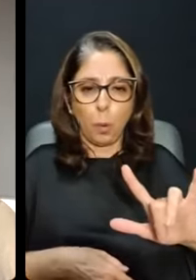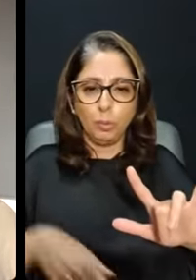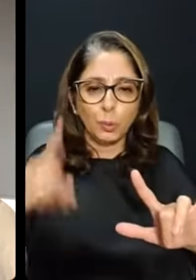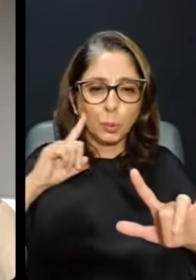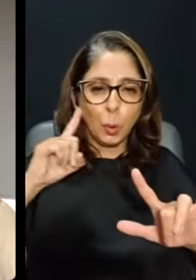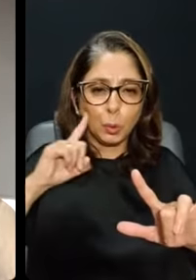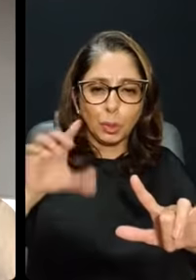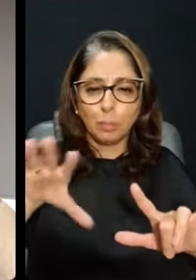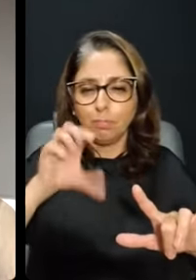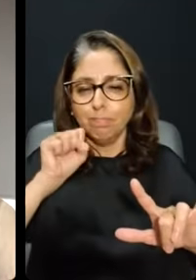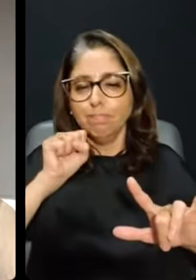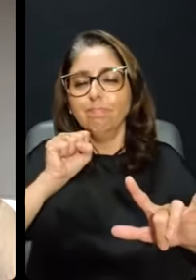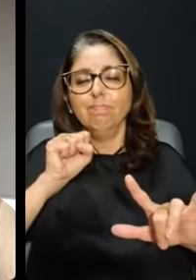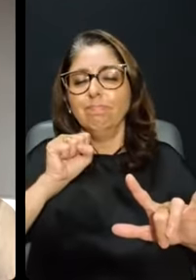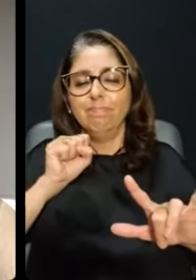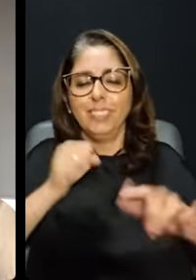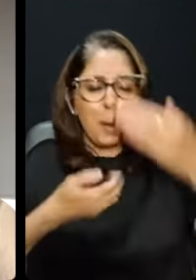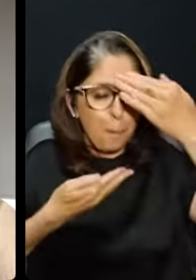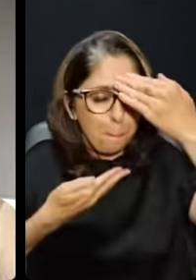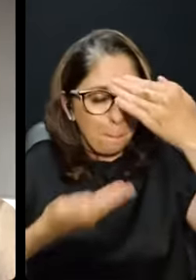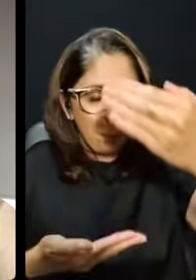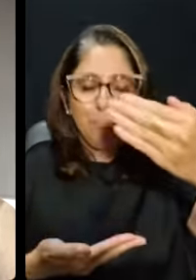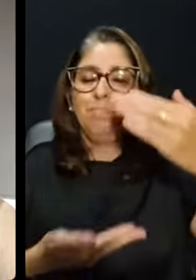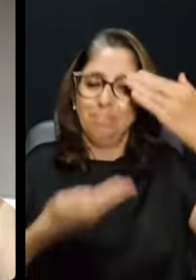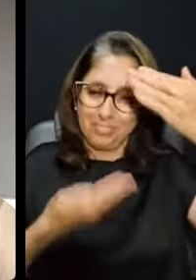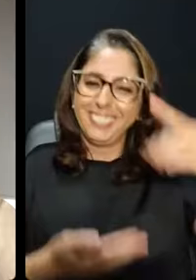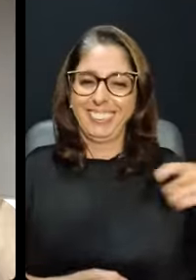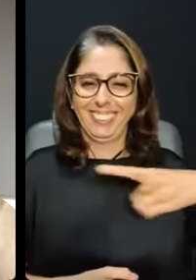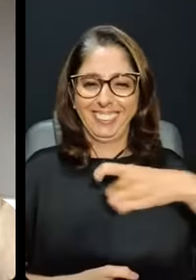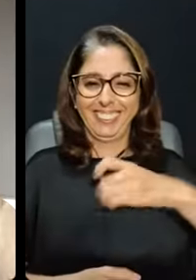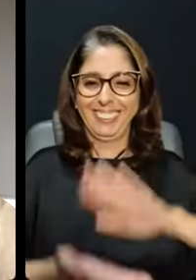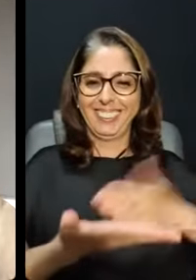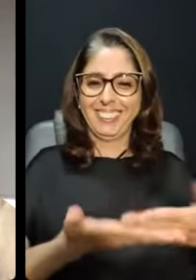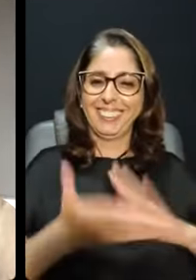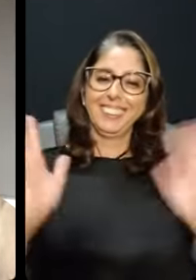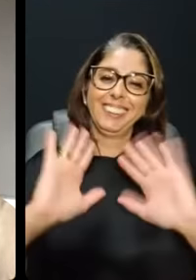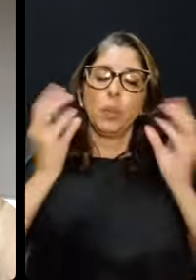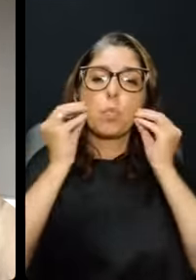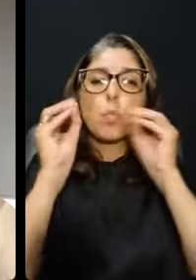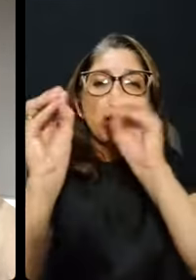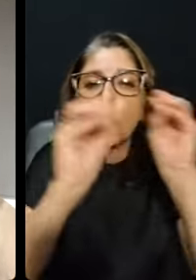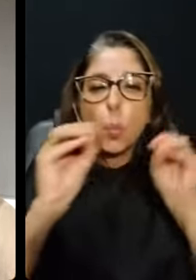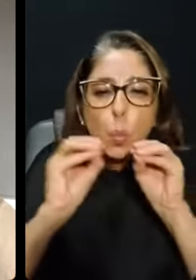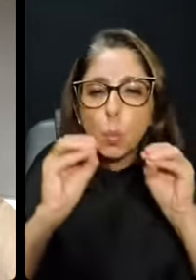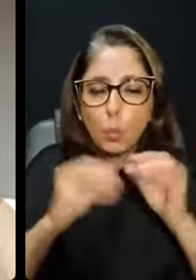Obrigada mesmo. Obrigada, Fábia, por estar aqui com a gente.